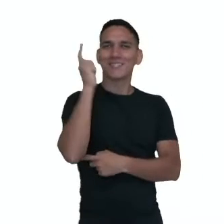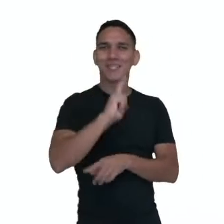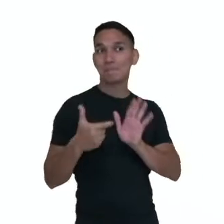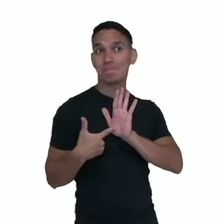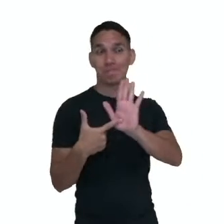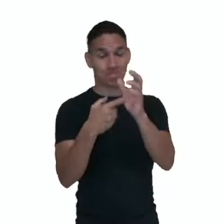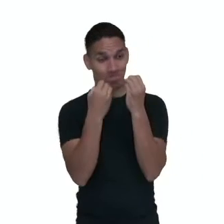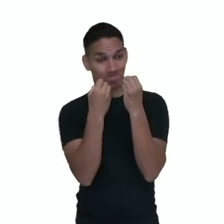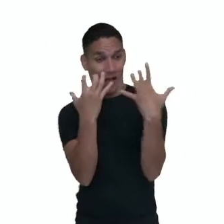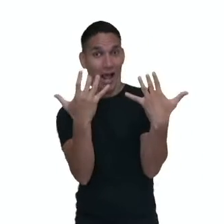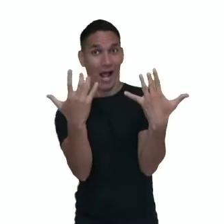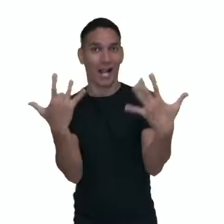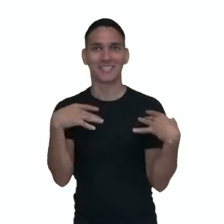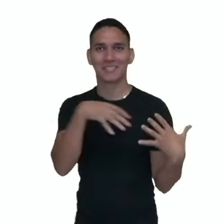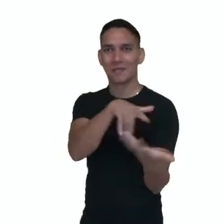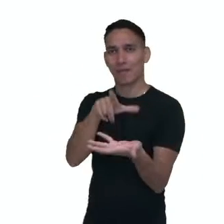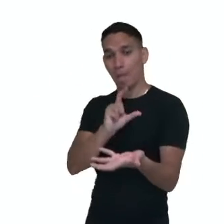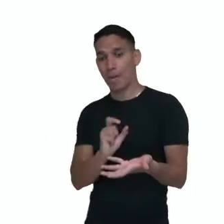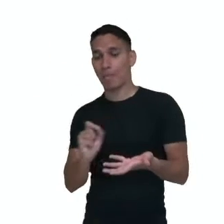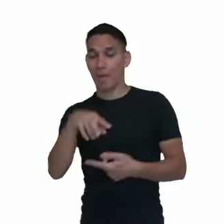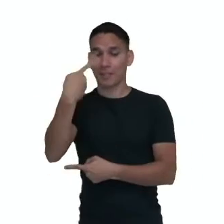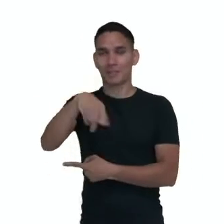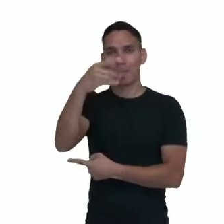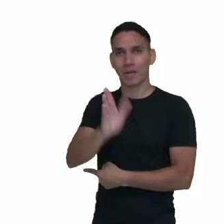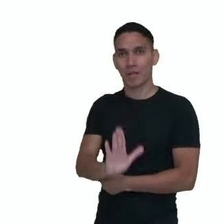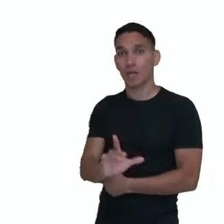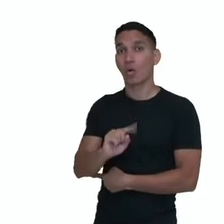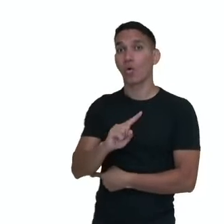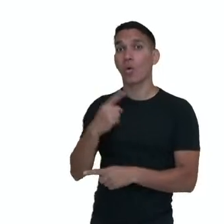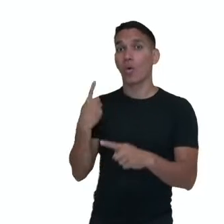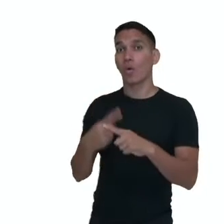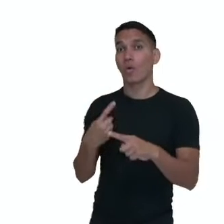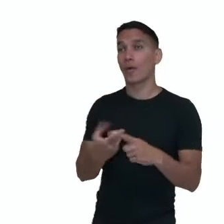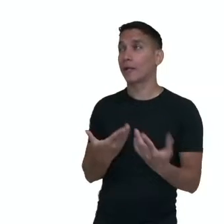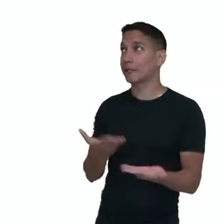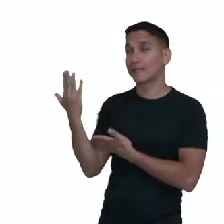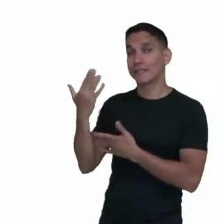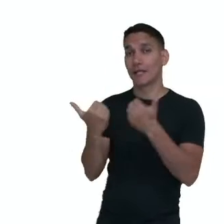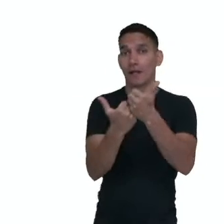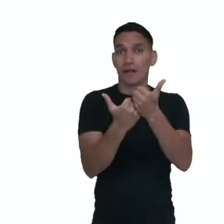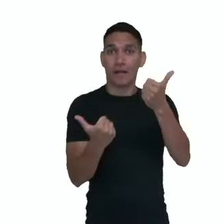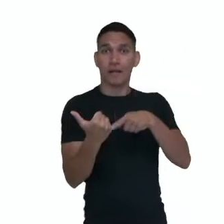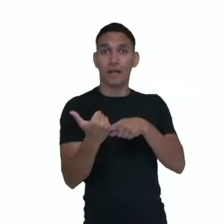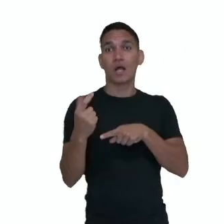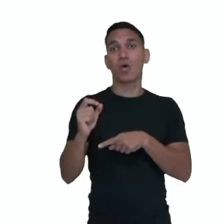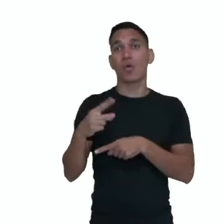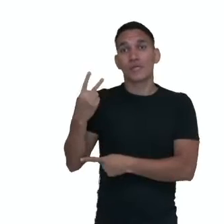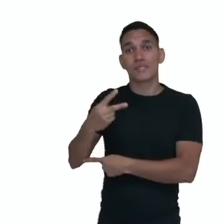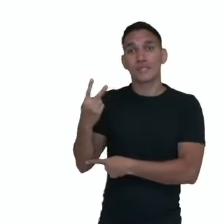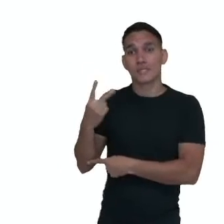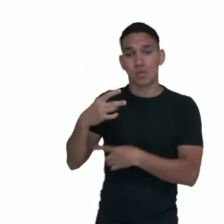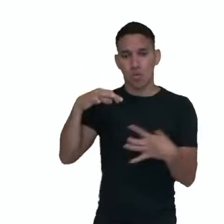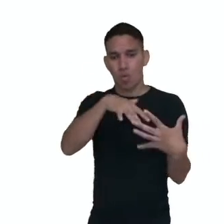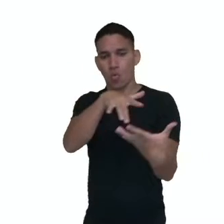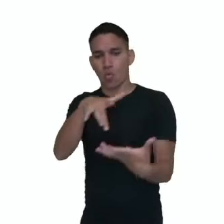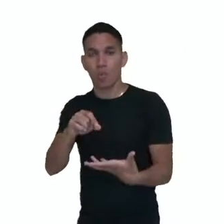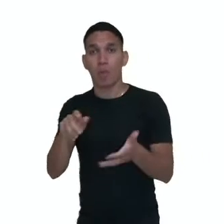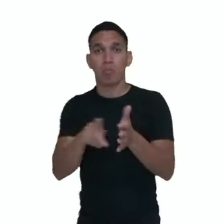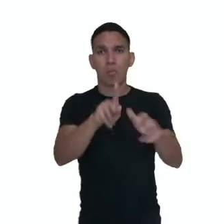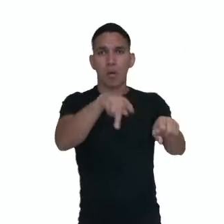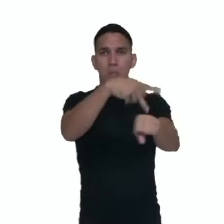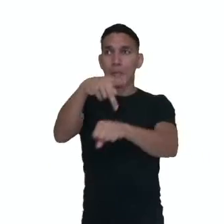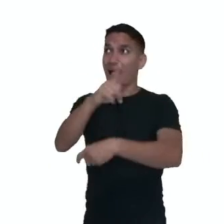né, internacional do voleibol brasileiro veio com o vice-campeonato mundial das seleções